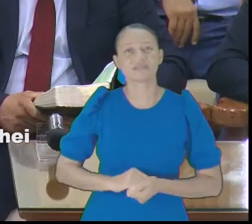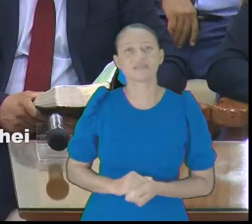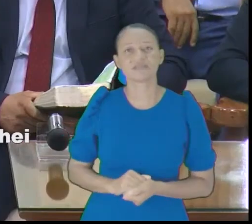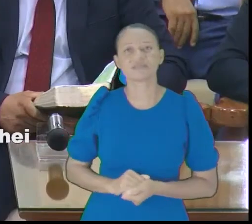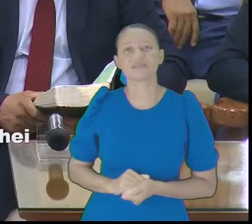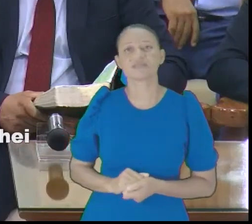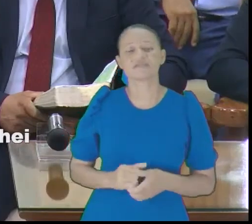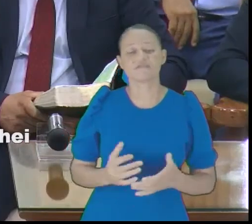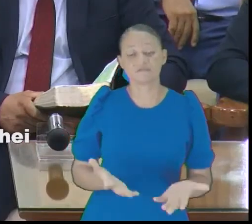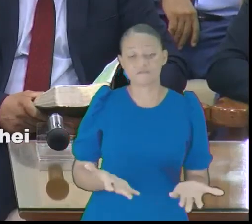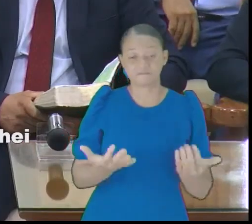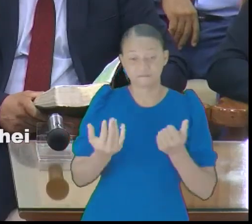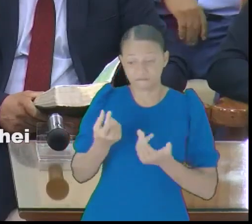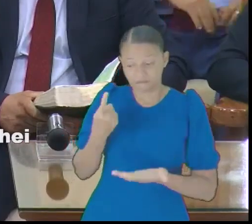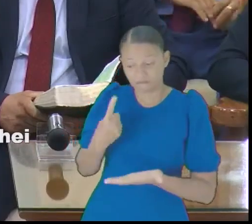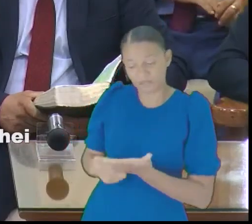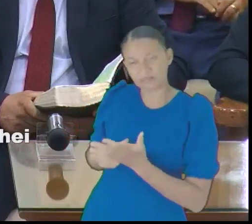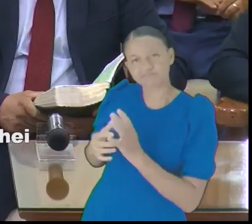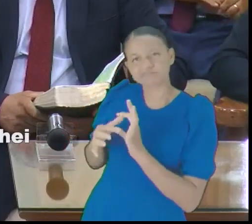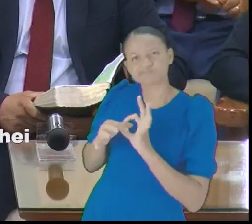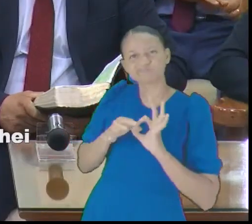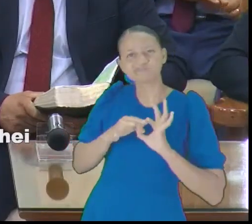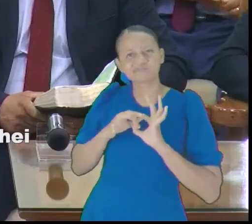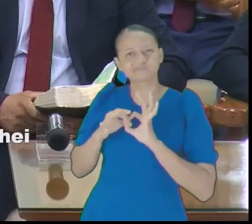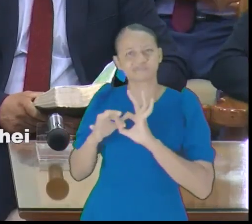vamos fazer uma aliança.